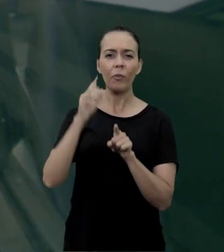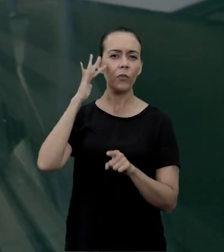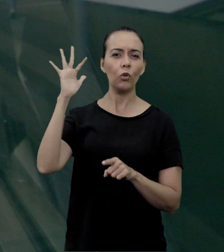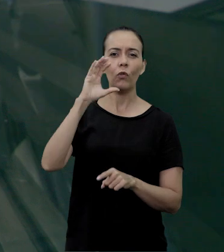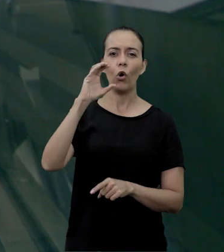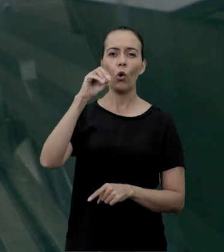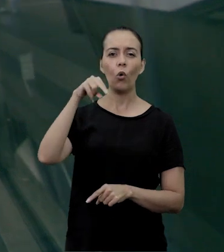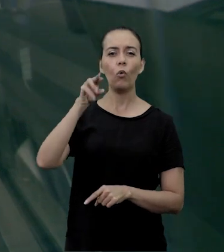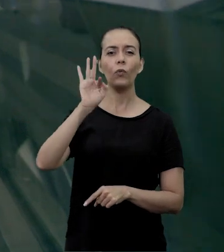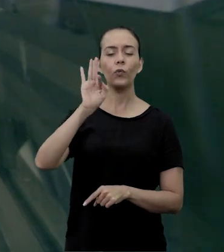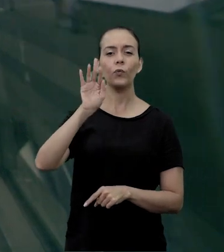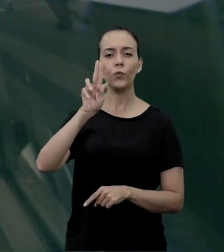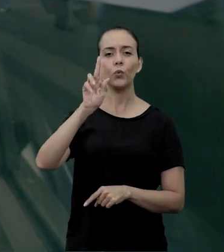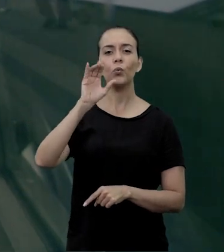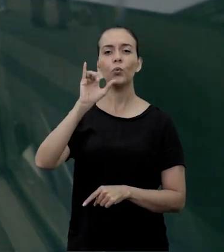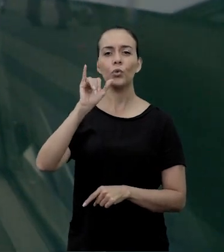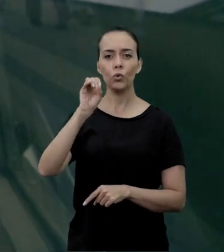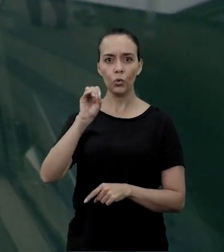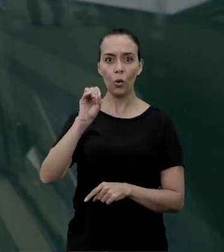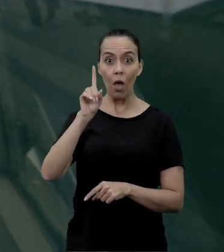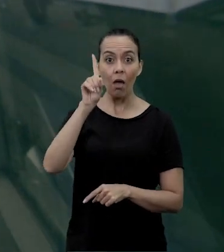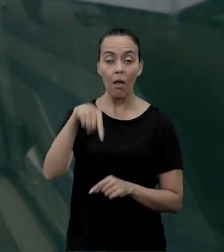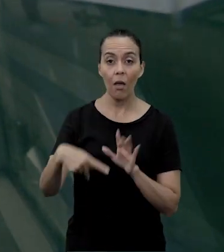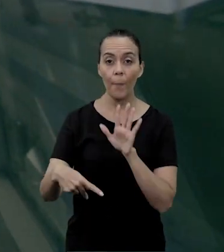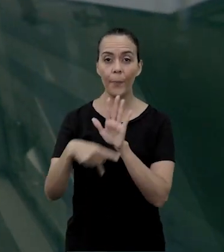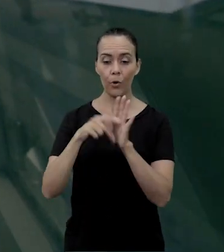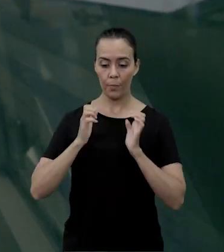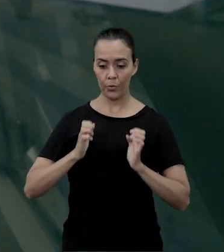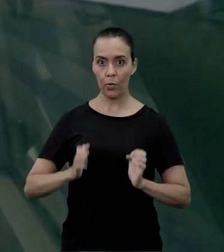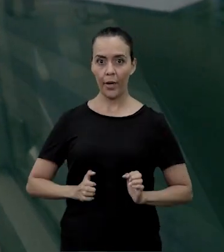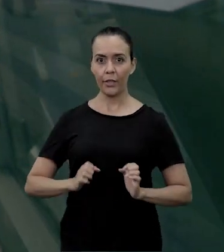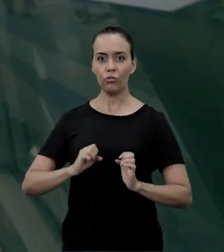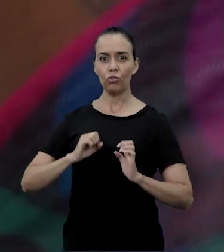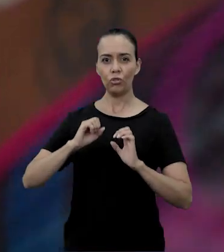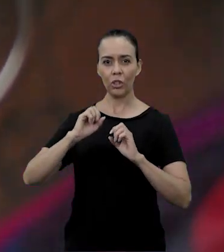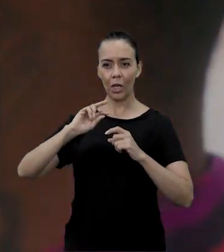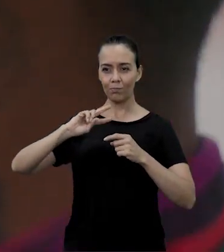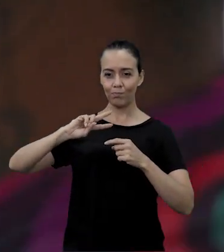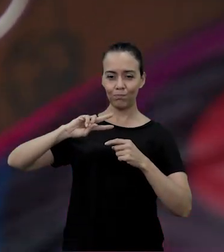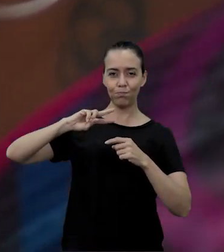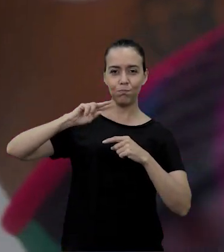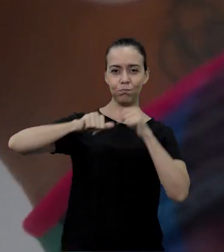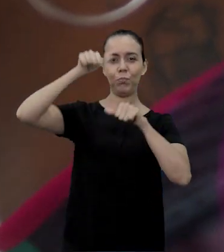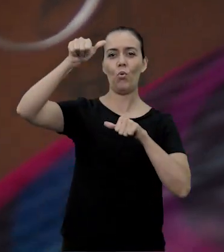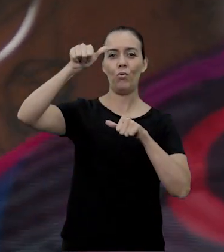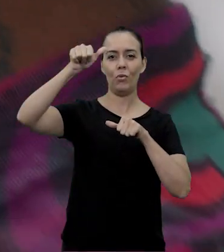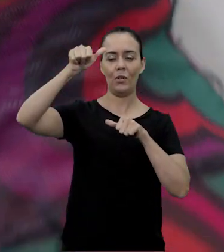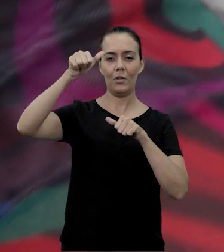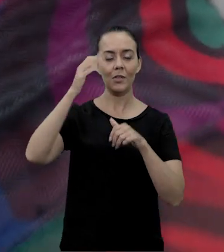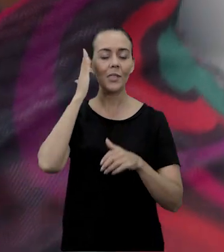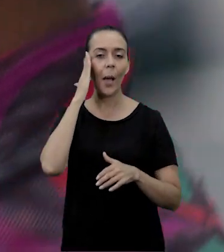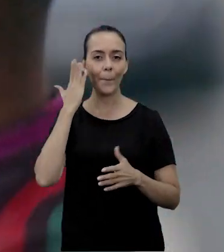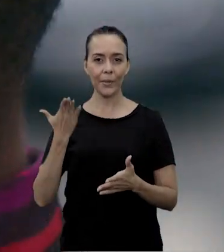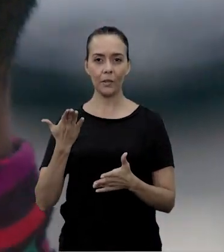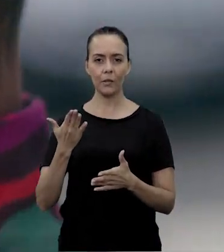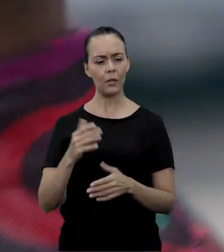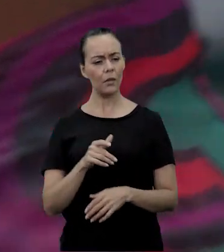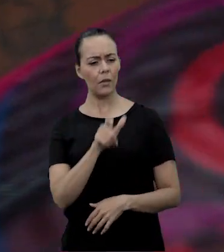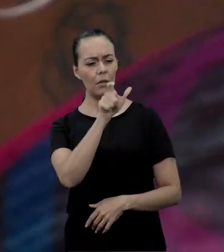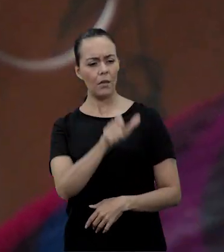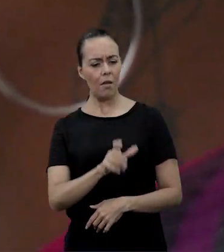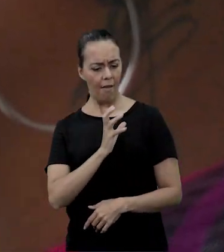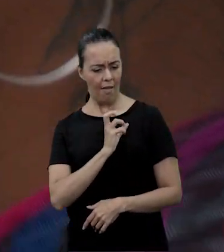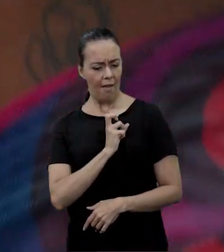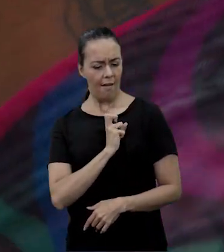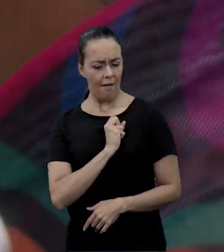tantos outros, que são os desbravadores no campo da ética. Quem ama o amor da humanidade deseja